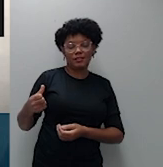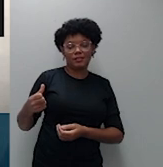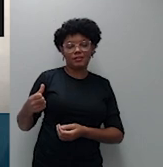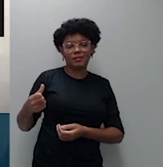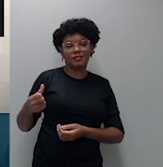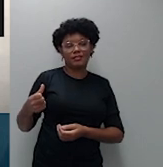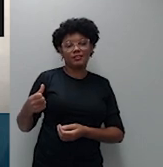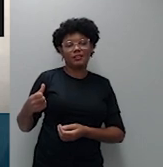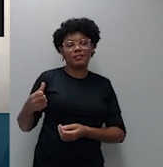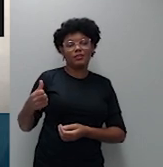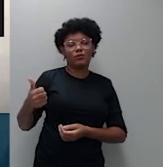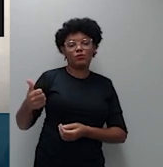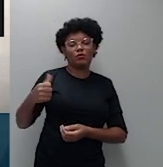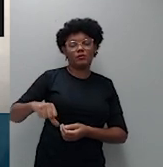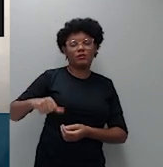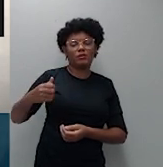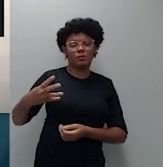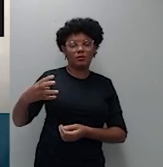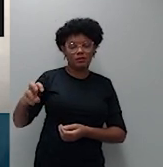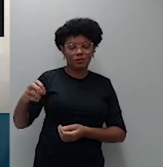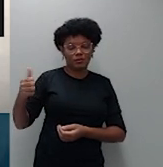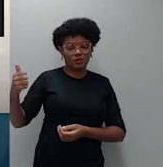870.947 170